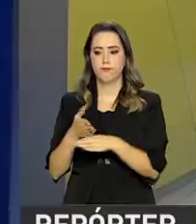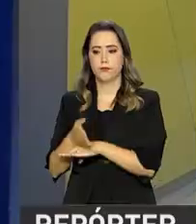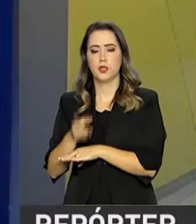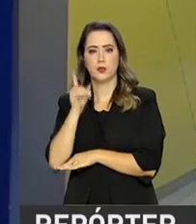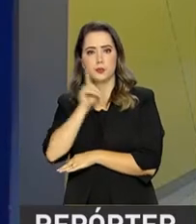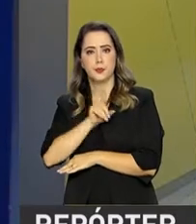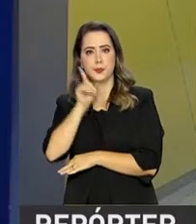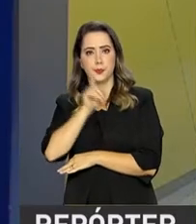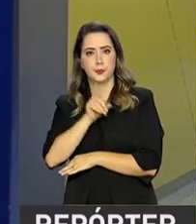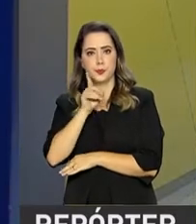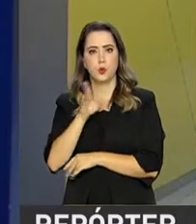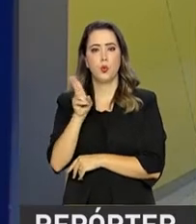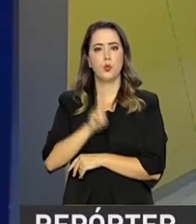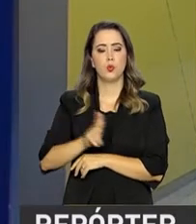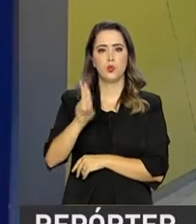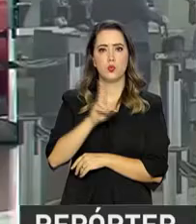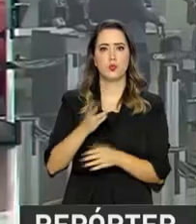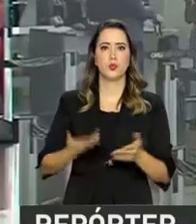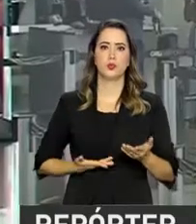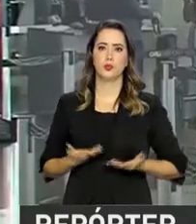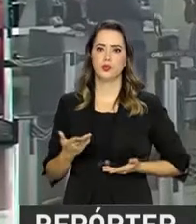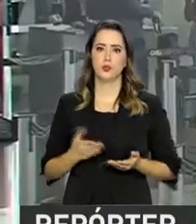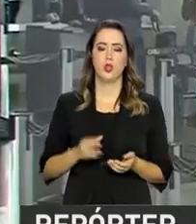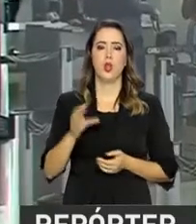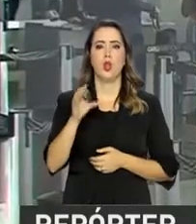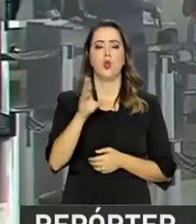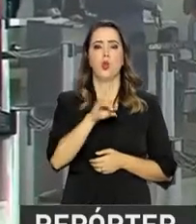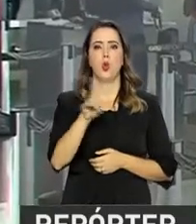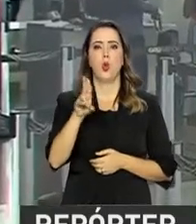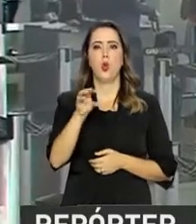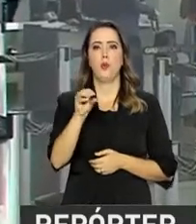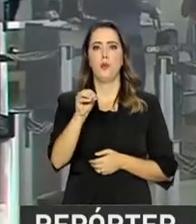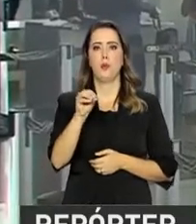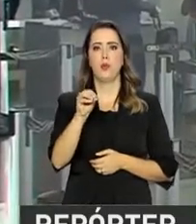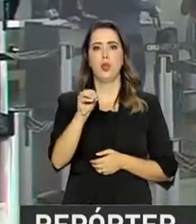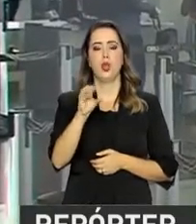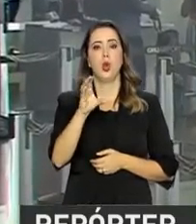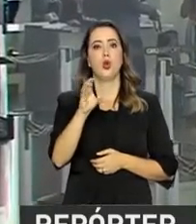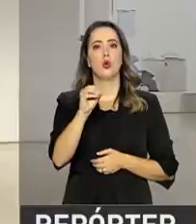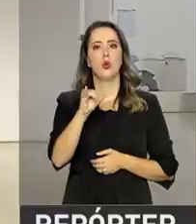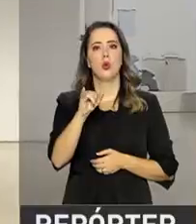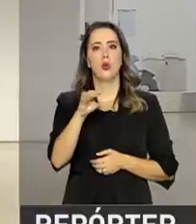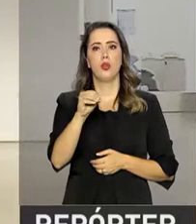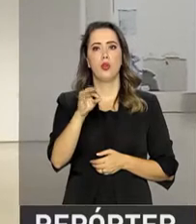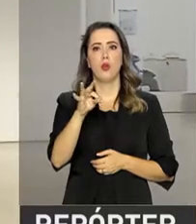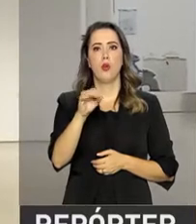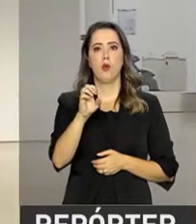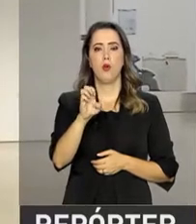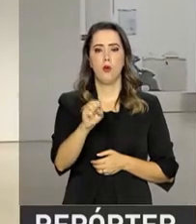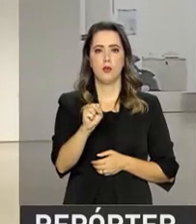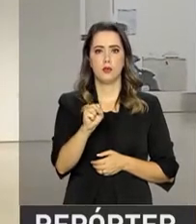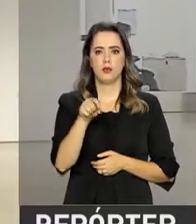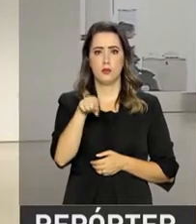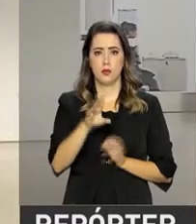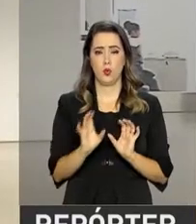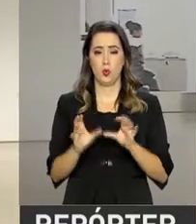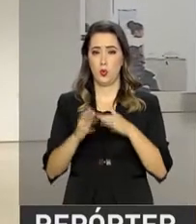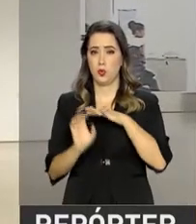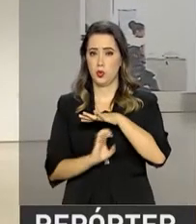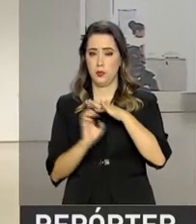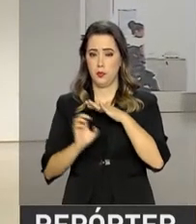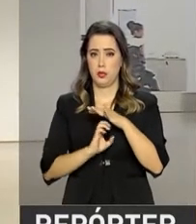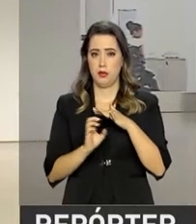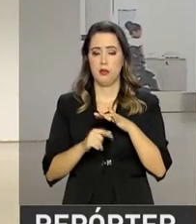estados unidos utilizando se dos serviços de coiotes os indícios apontam a participação de funcionários de companhias aéreas e